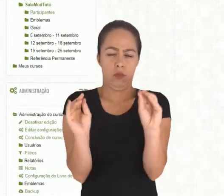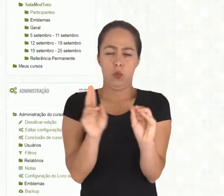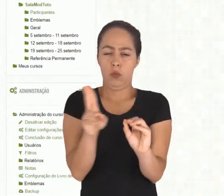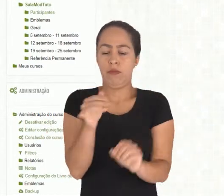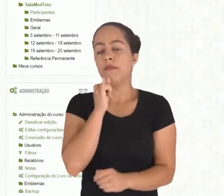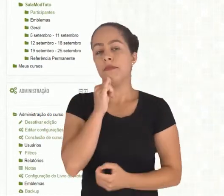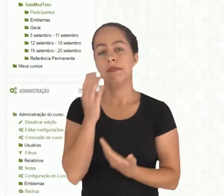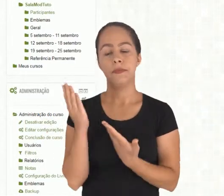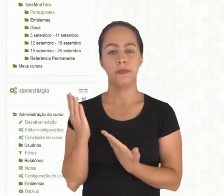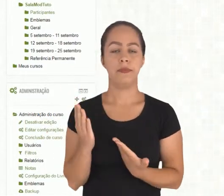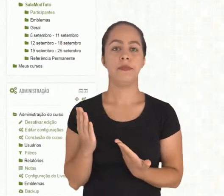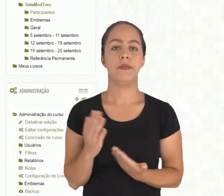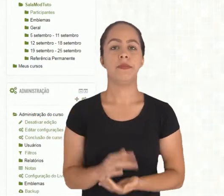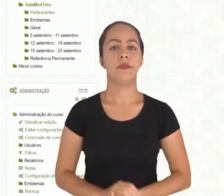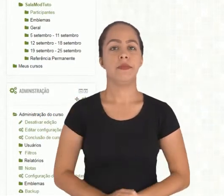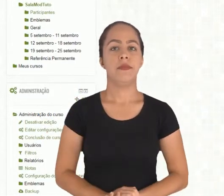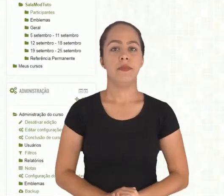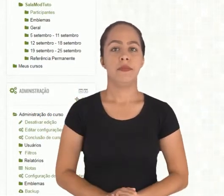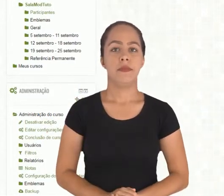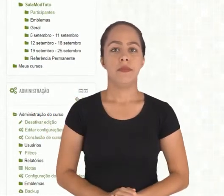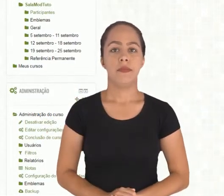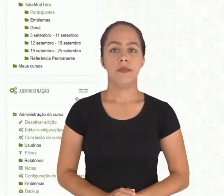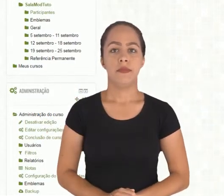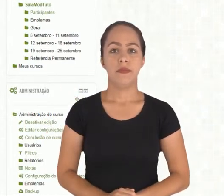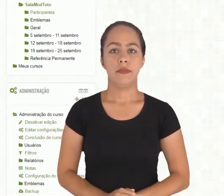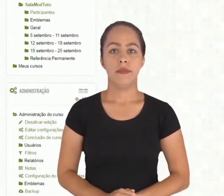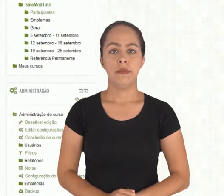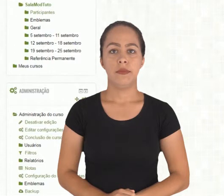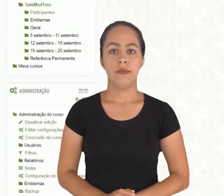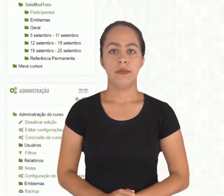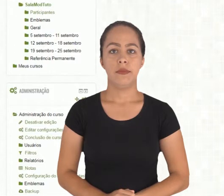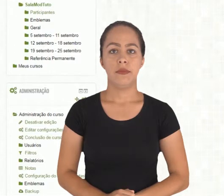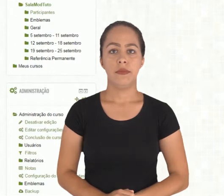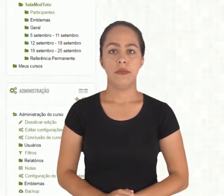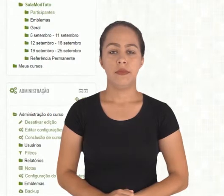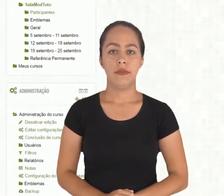de testes do tutorial